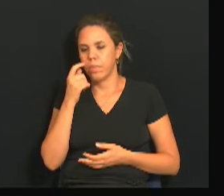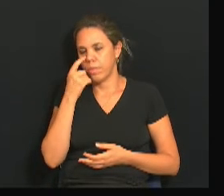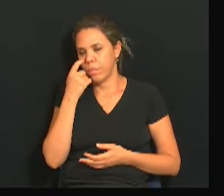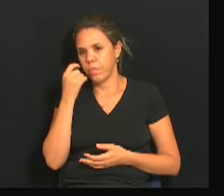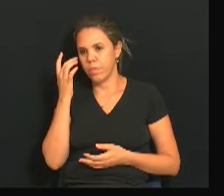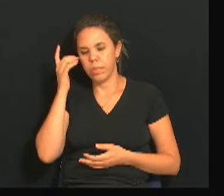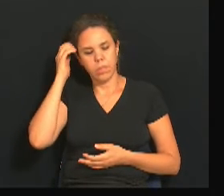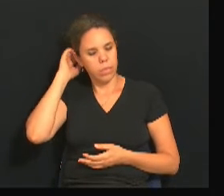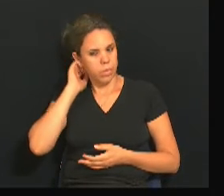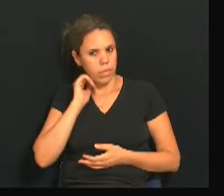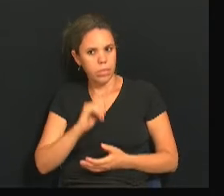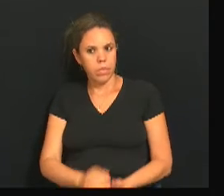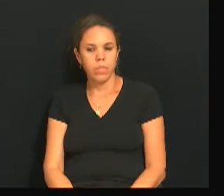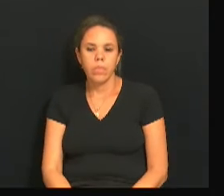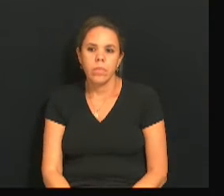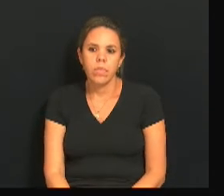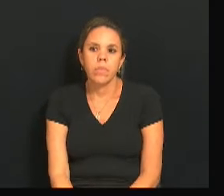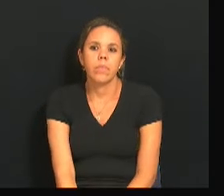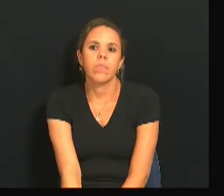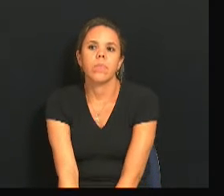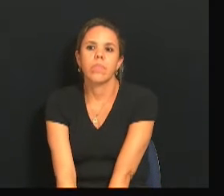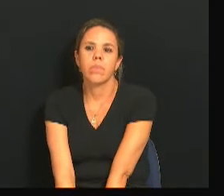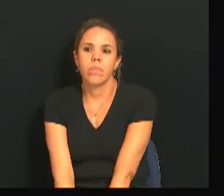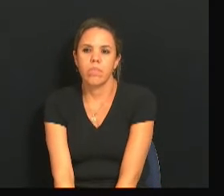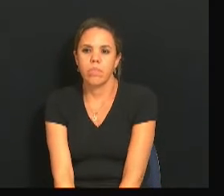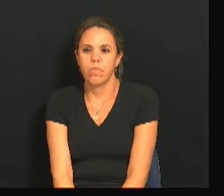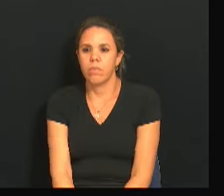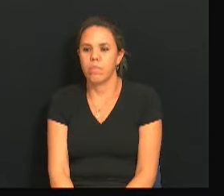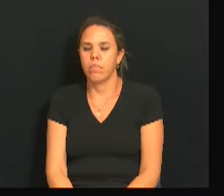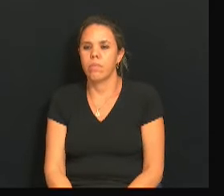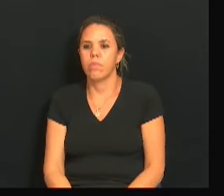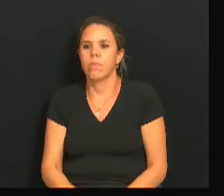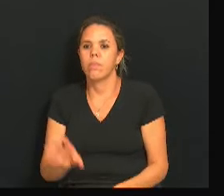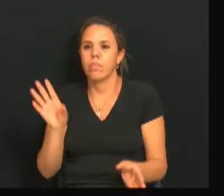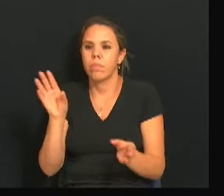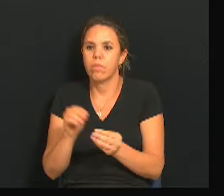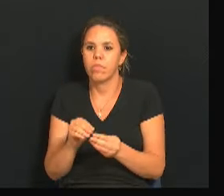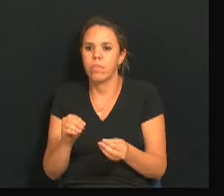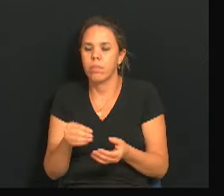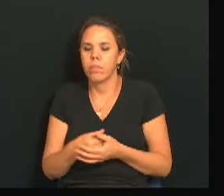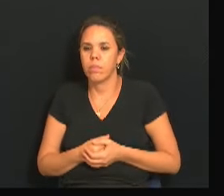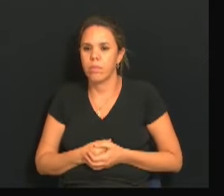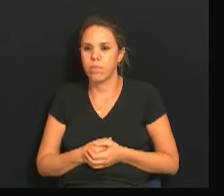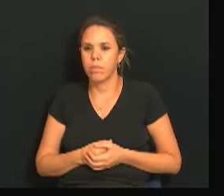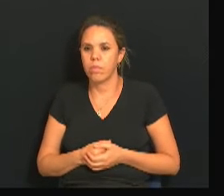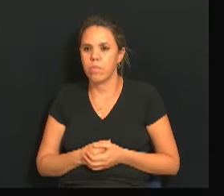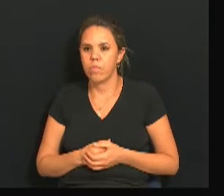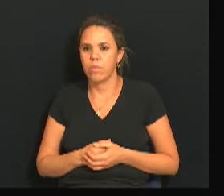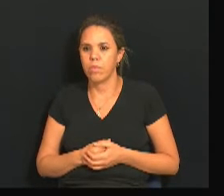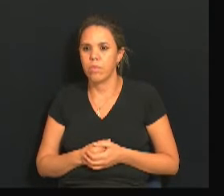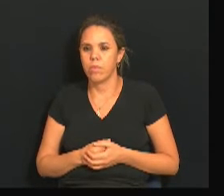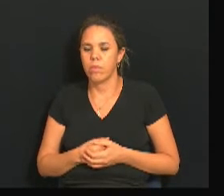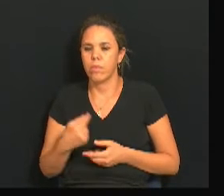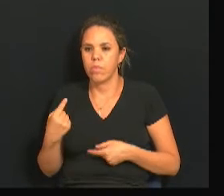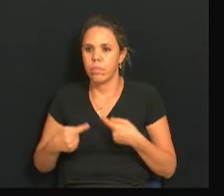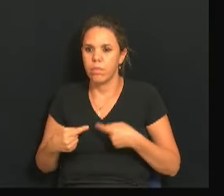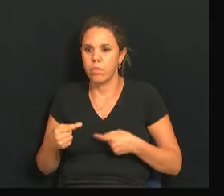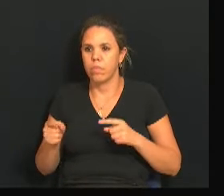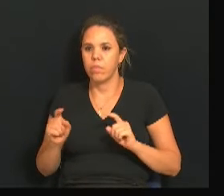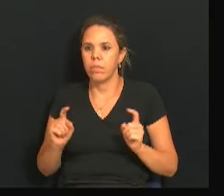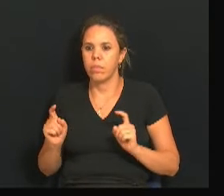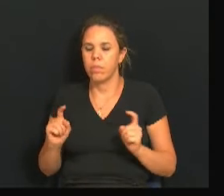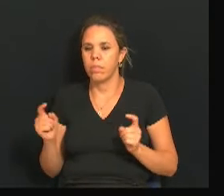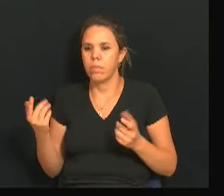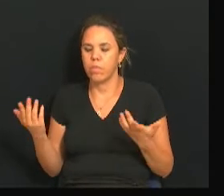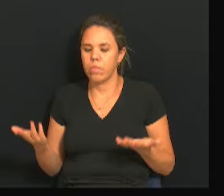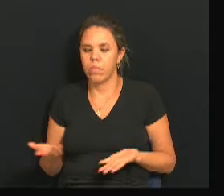assim, tentando aqui ser muito breve, né, que o tempo é curto, acho que é importante, o Marighete realmente colocou bem que essa